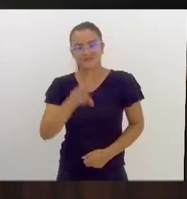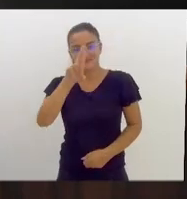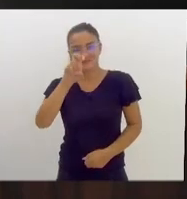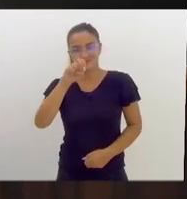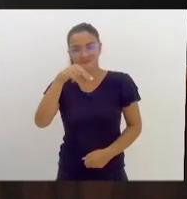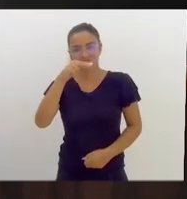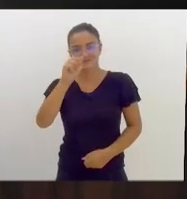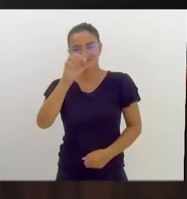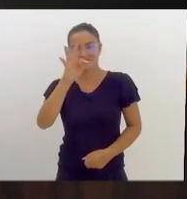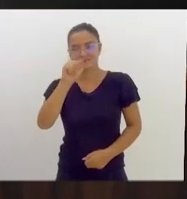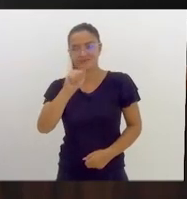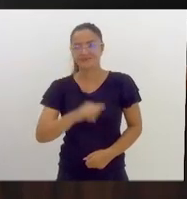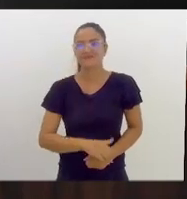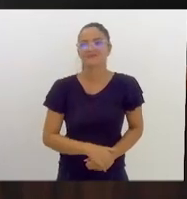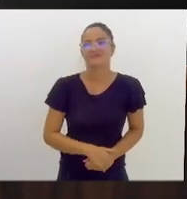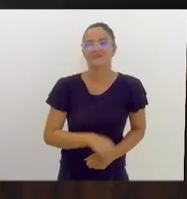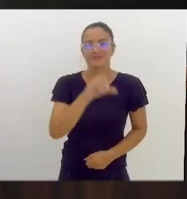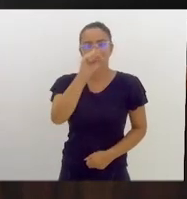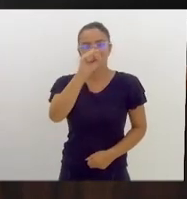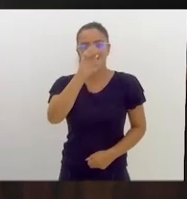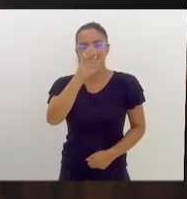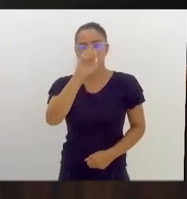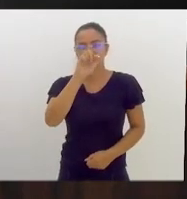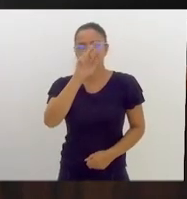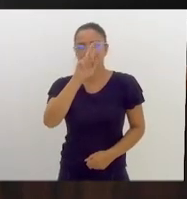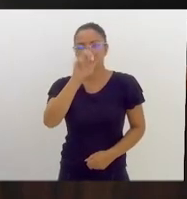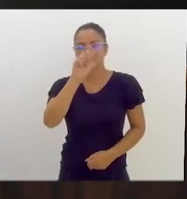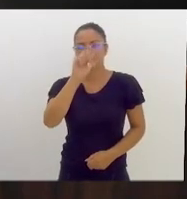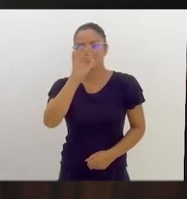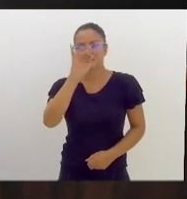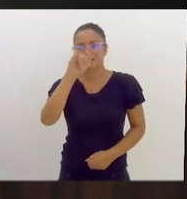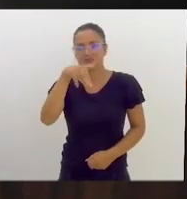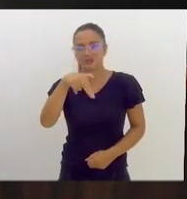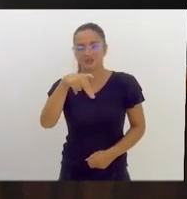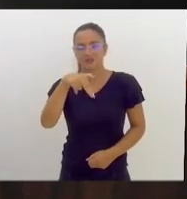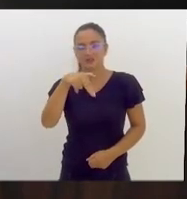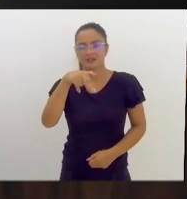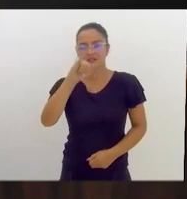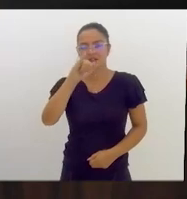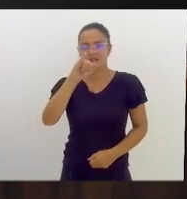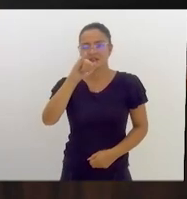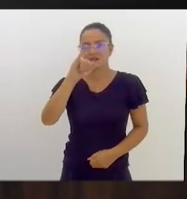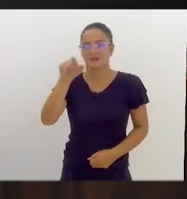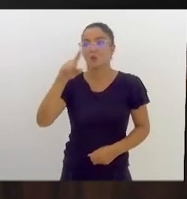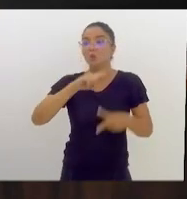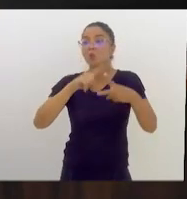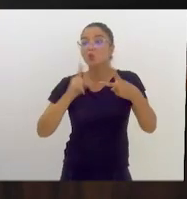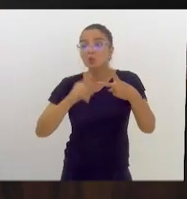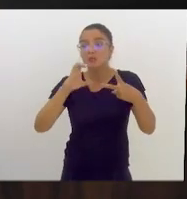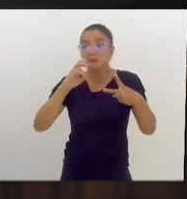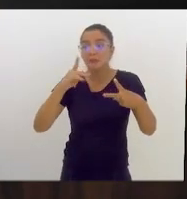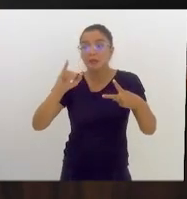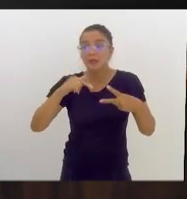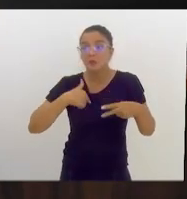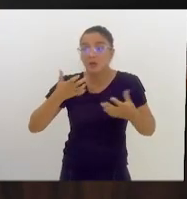Renata e Serafim. Não, mas... Valdec e deputado Serafim. Nas duas, tá? Nas duas CPIs. Ok.